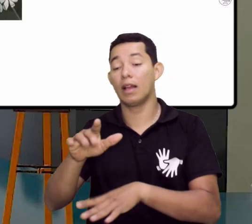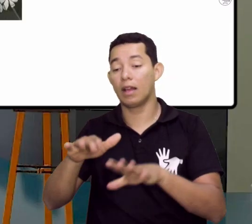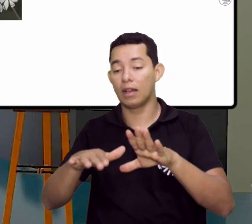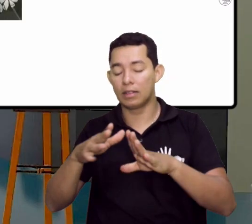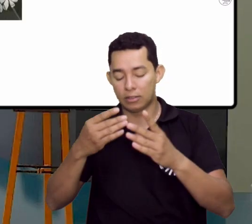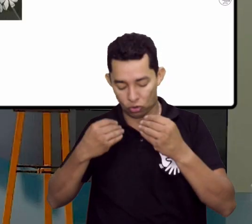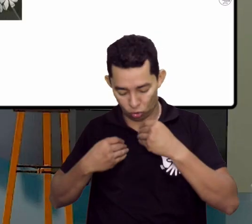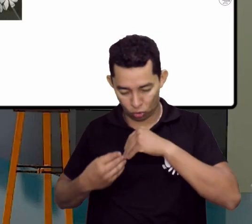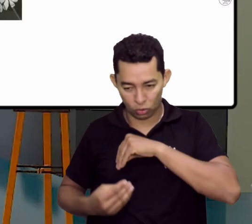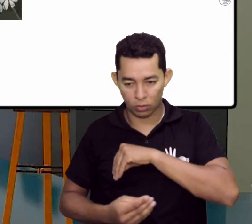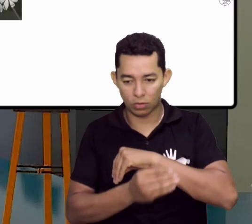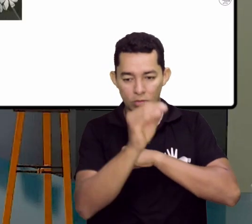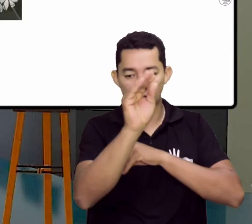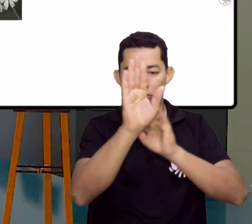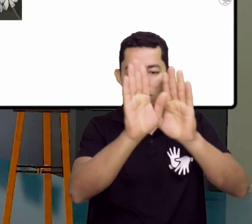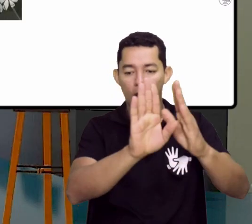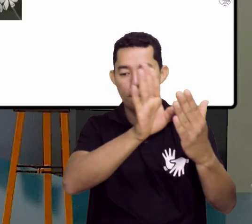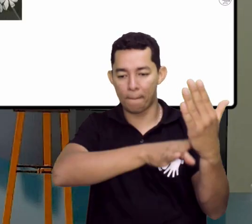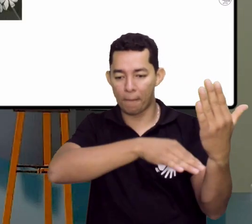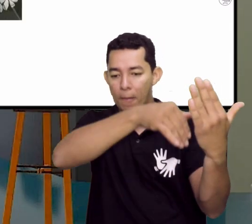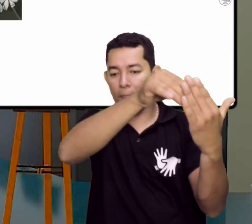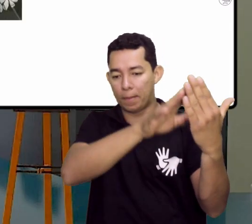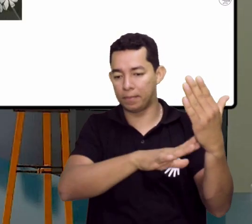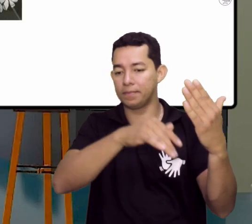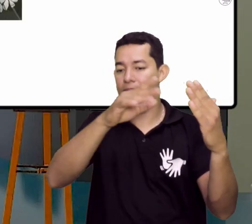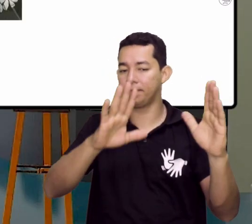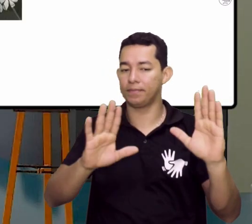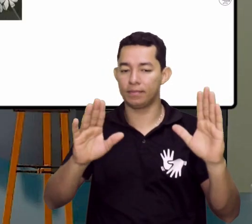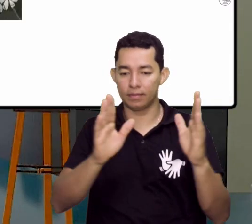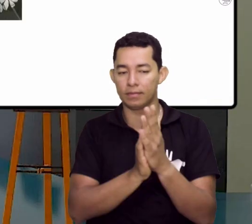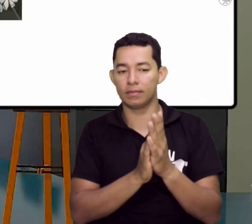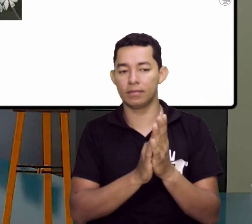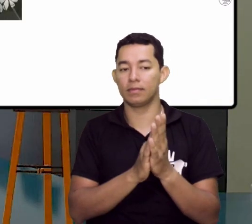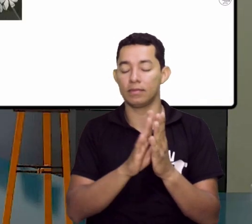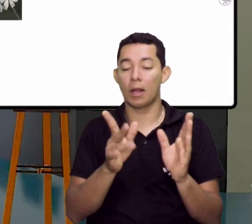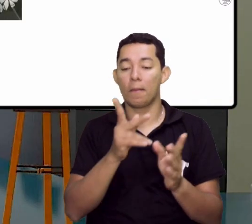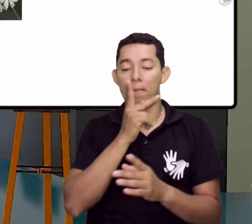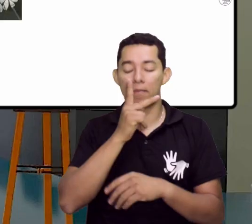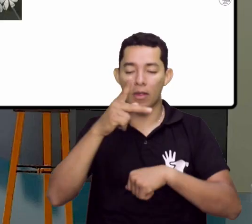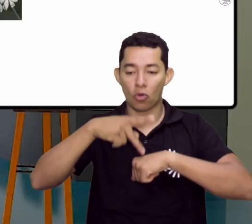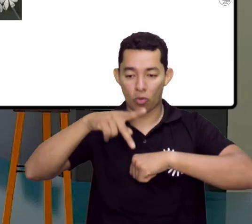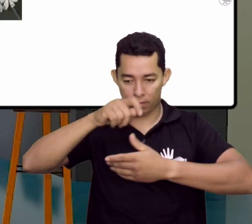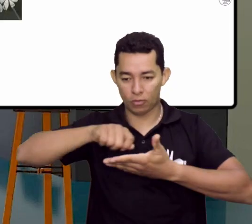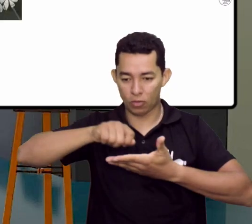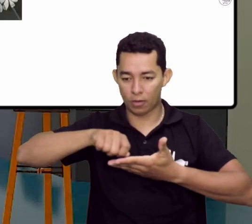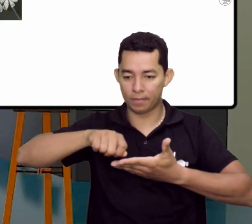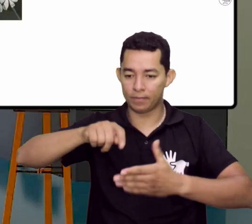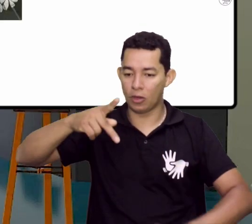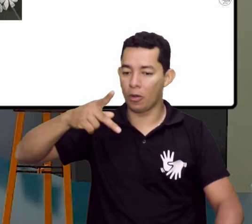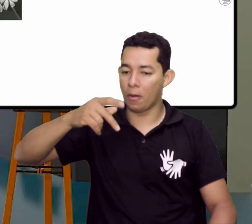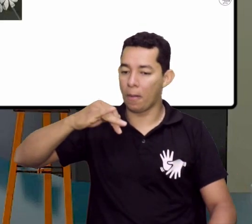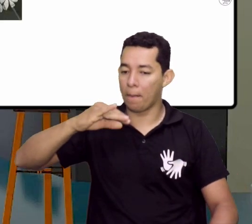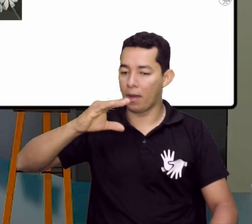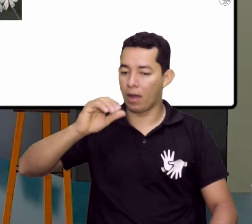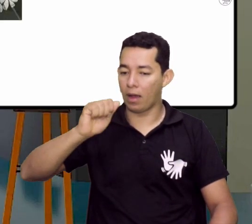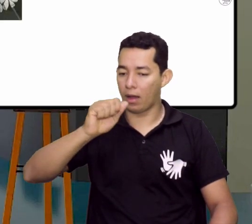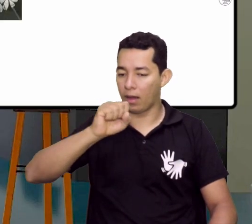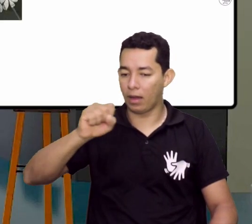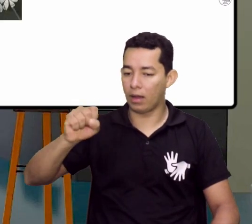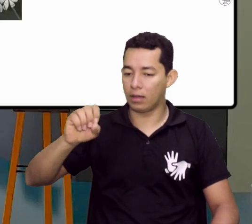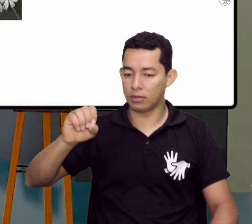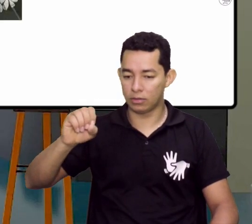vezes na sua obra. Então, o Picasso, tendo esse tipo de trabalho, né,